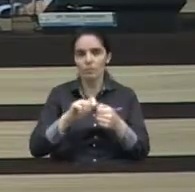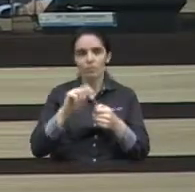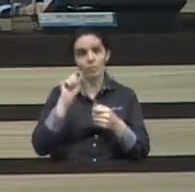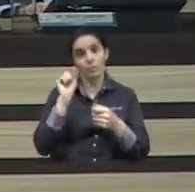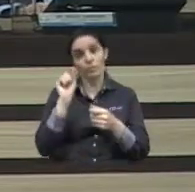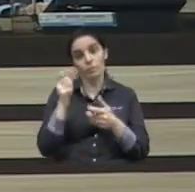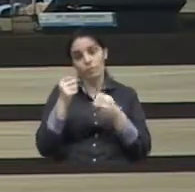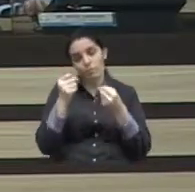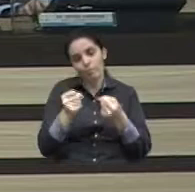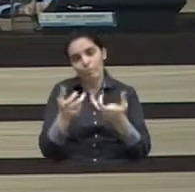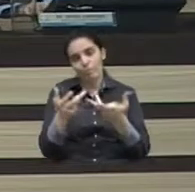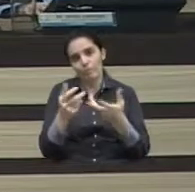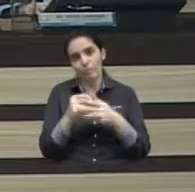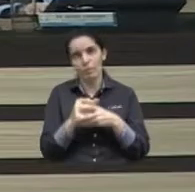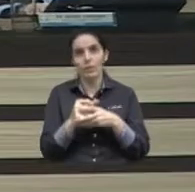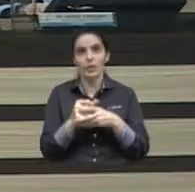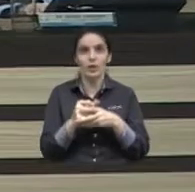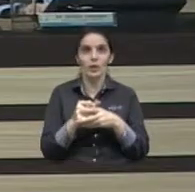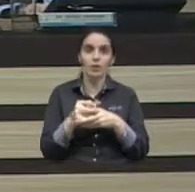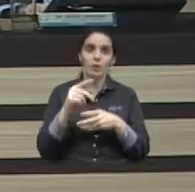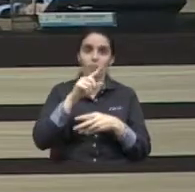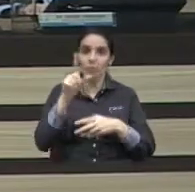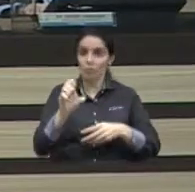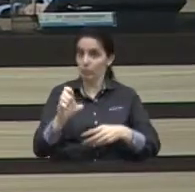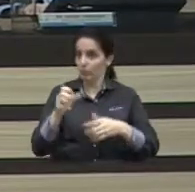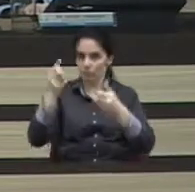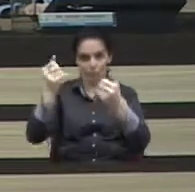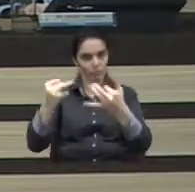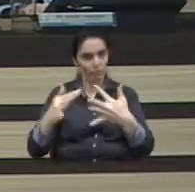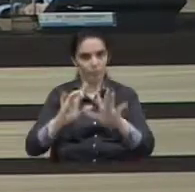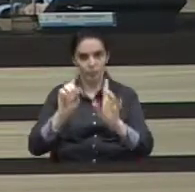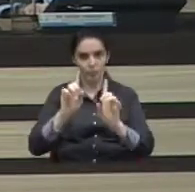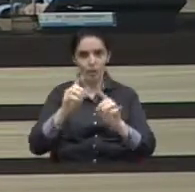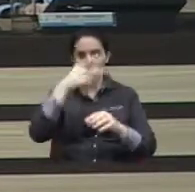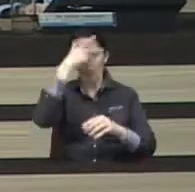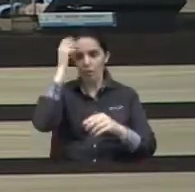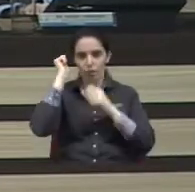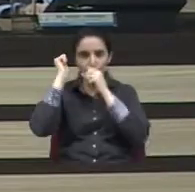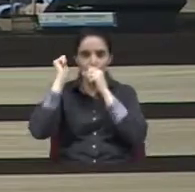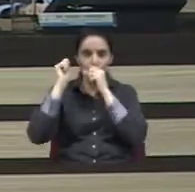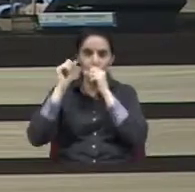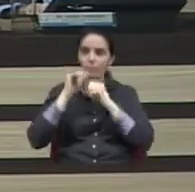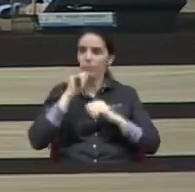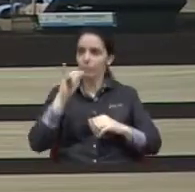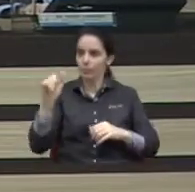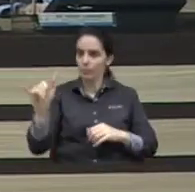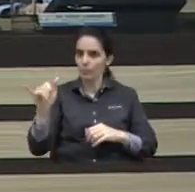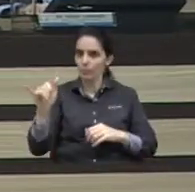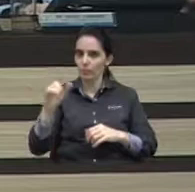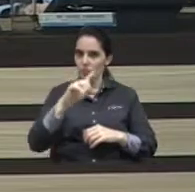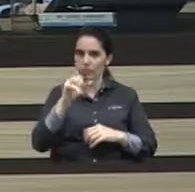não estou dando a explicação da Prefeitura, estou só colaborando com o que a gente vê